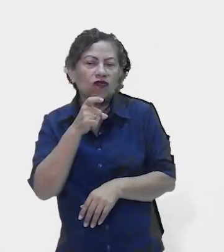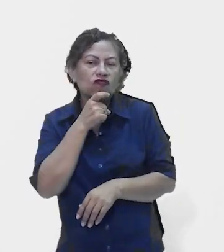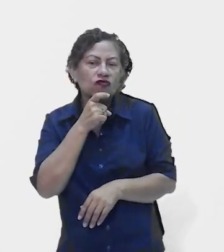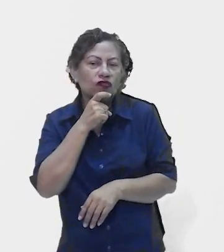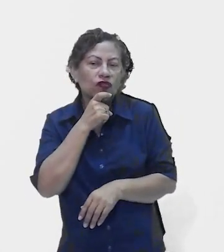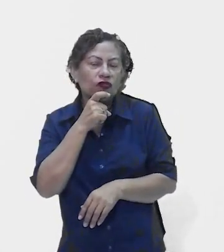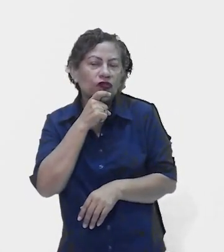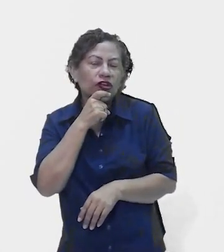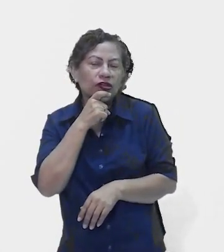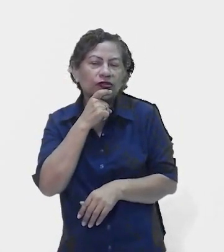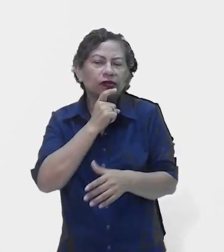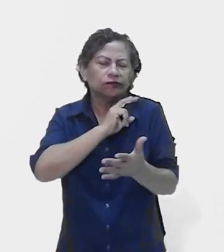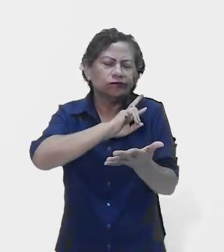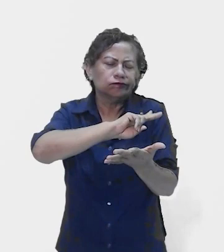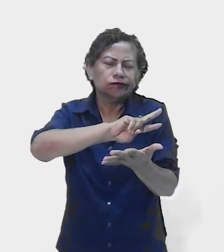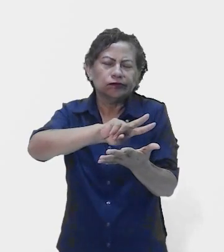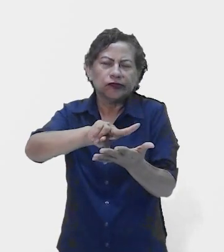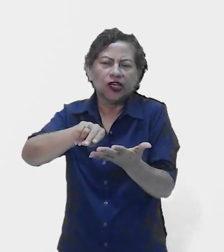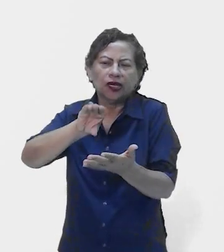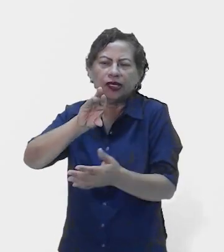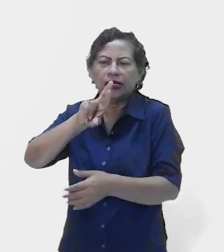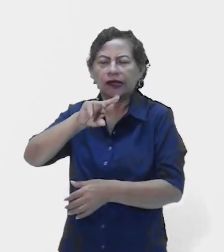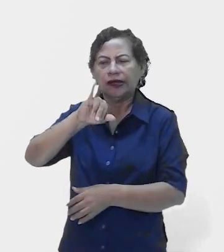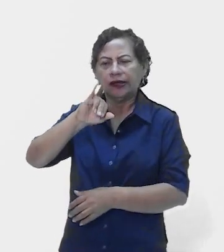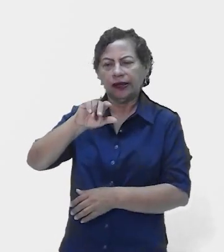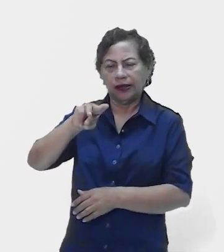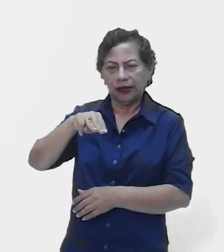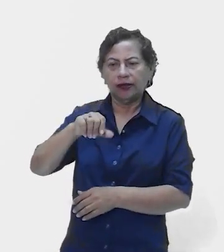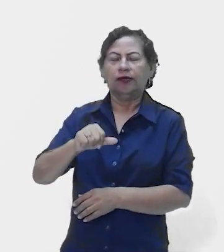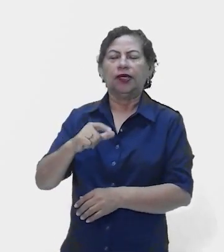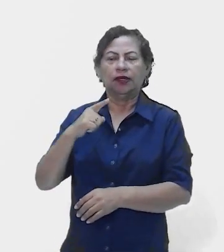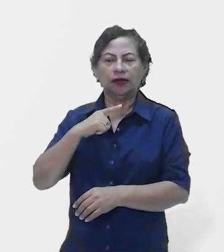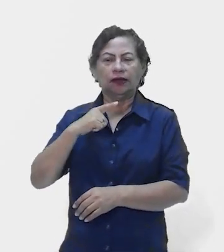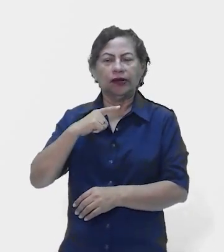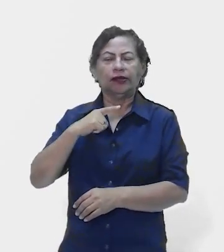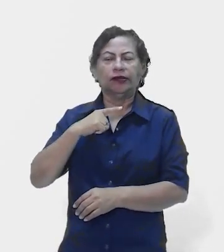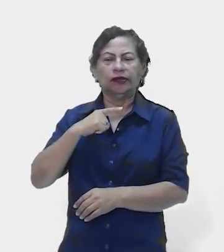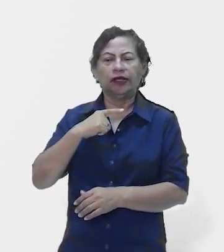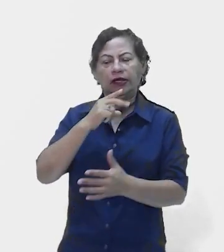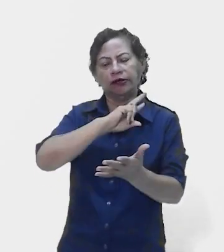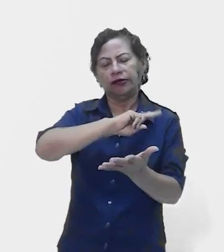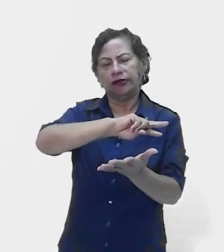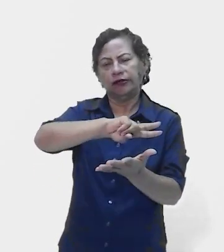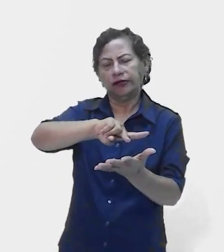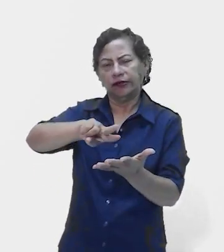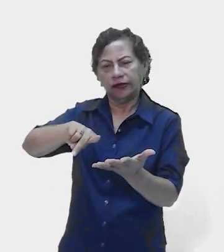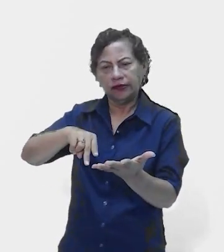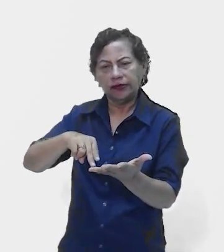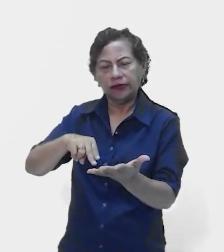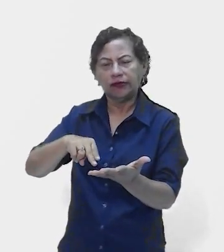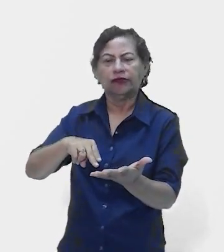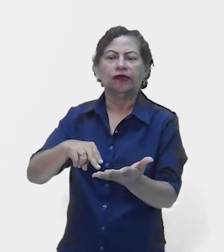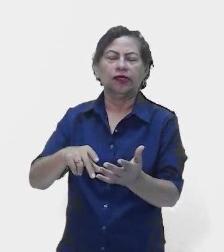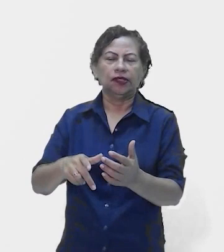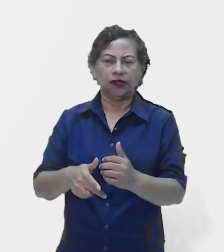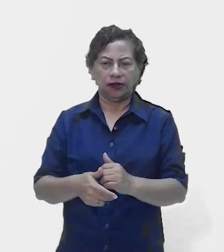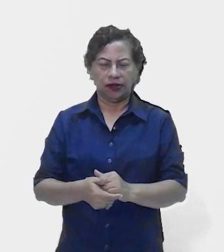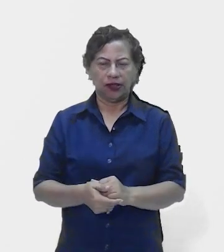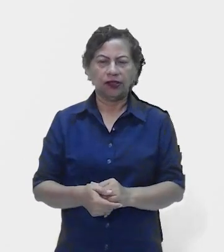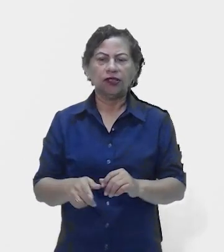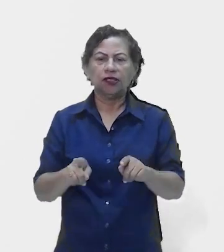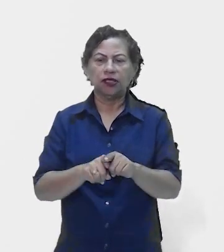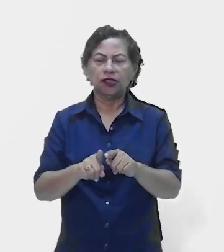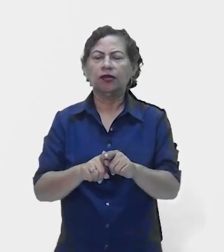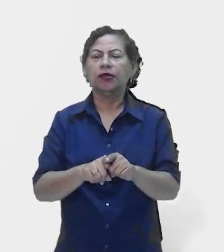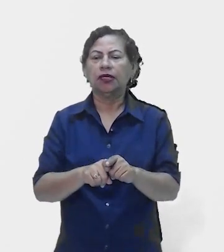é claro que essa diversidade de climas favorece o cultivo de diferentes espécies, e a criação também